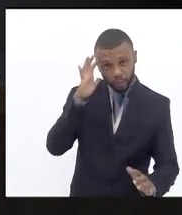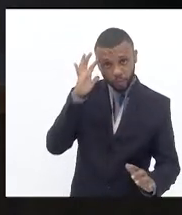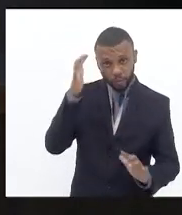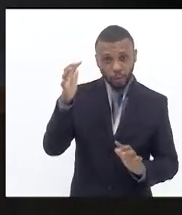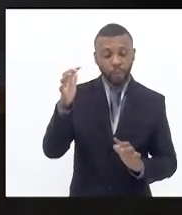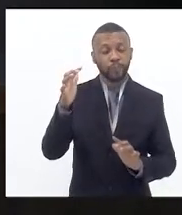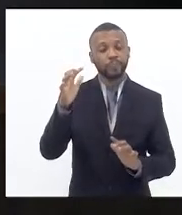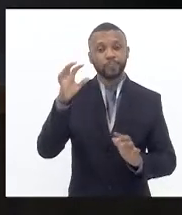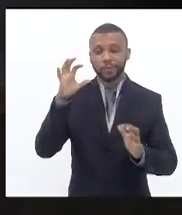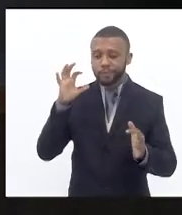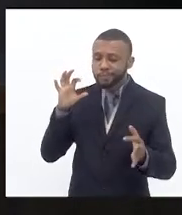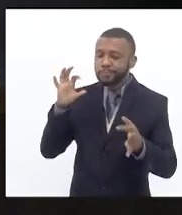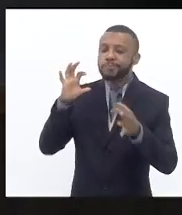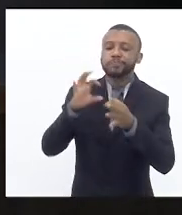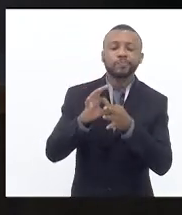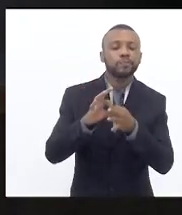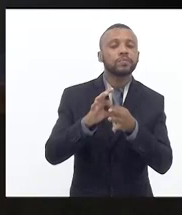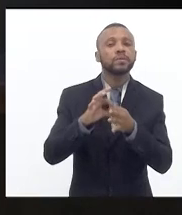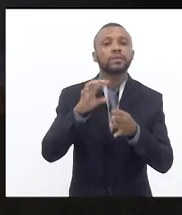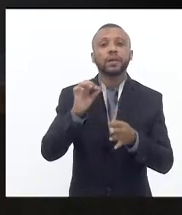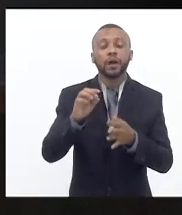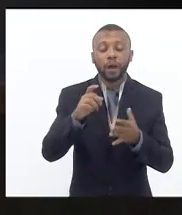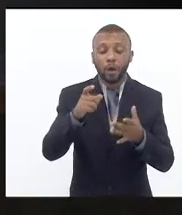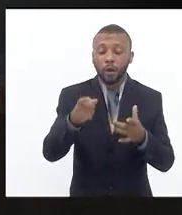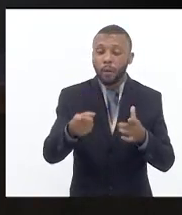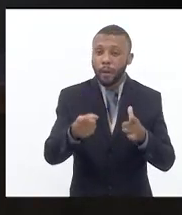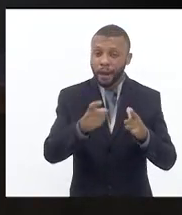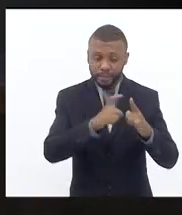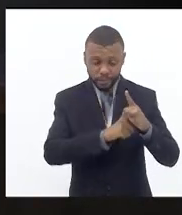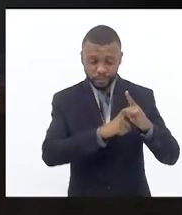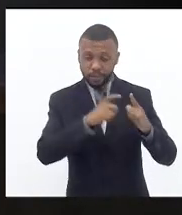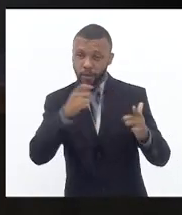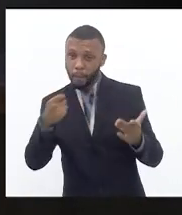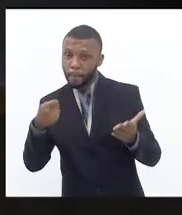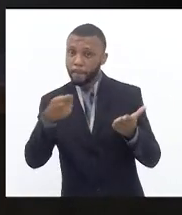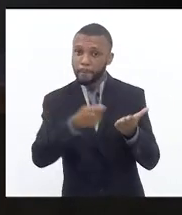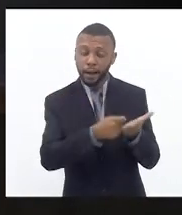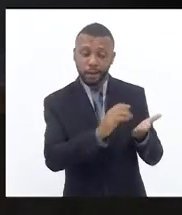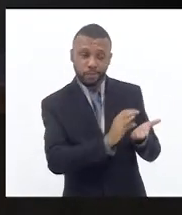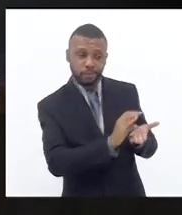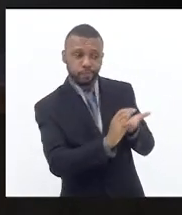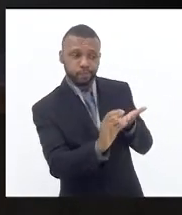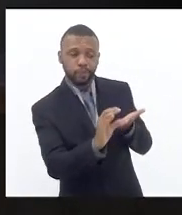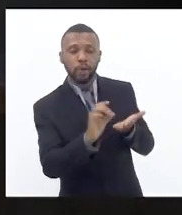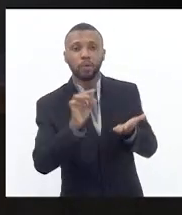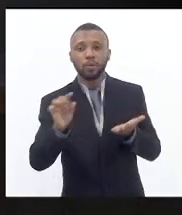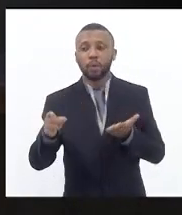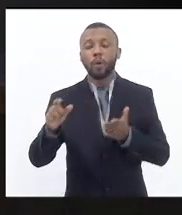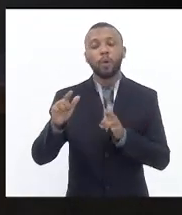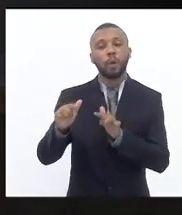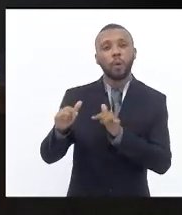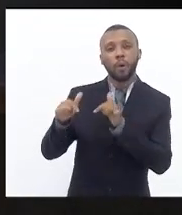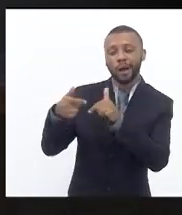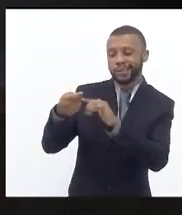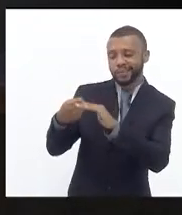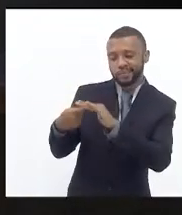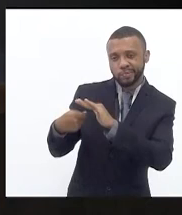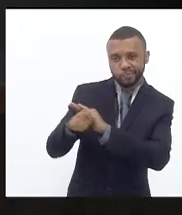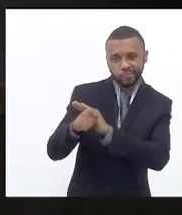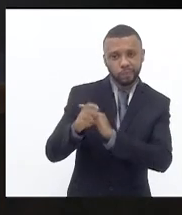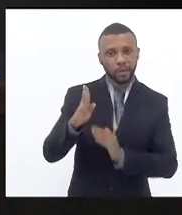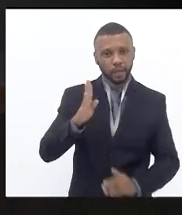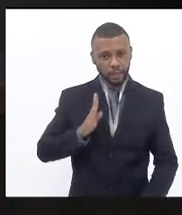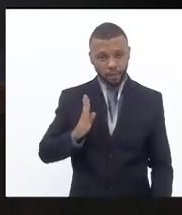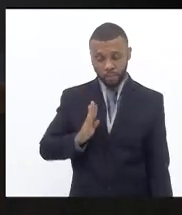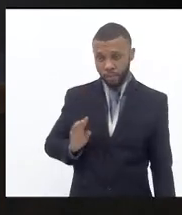que passa por pagamento da dívida com ativos e em